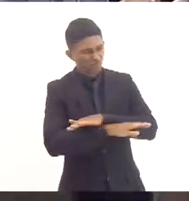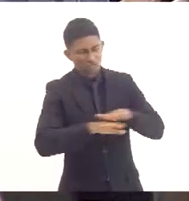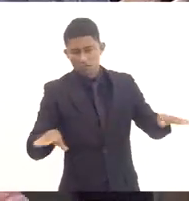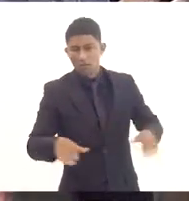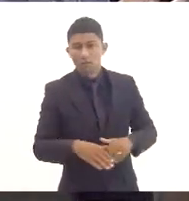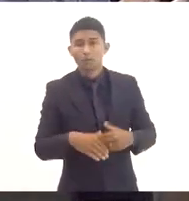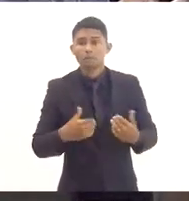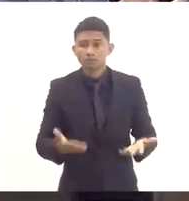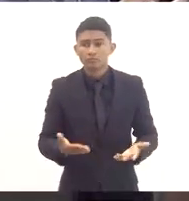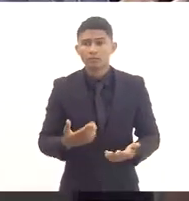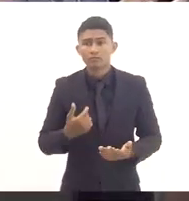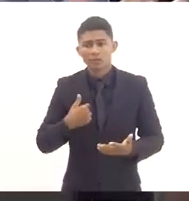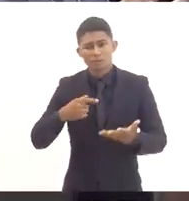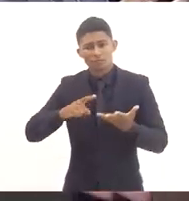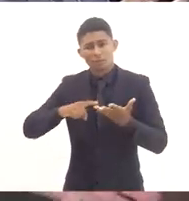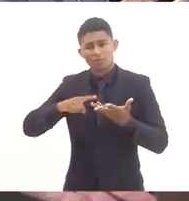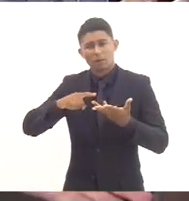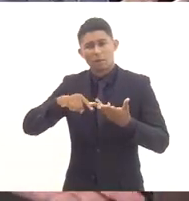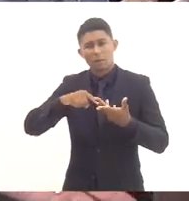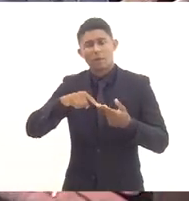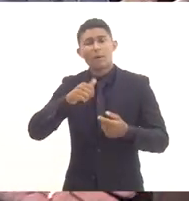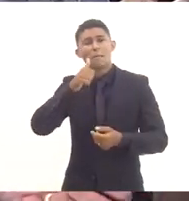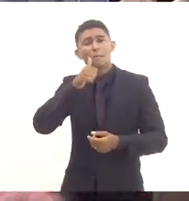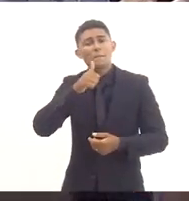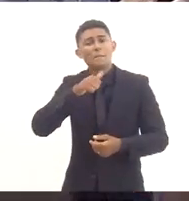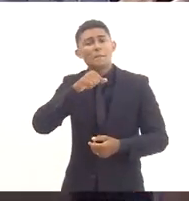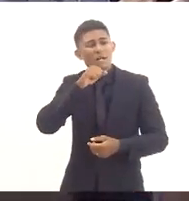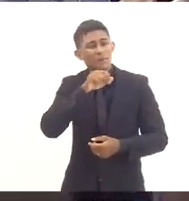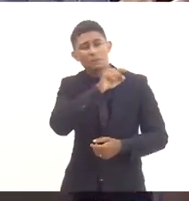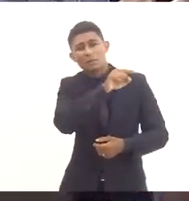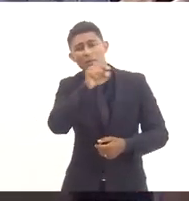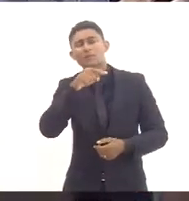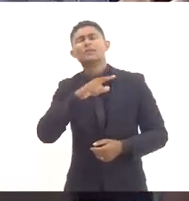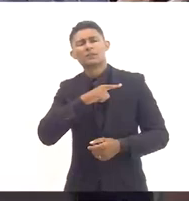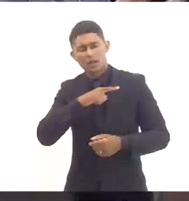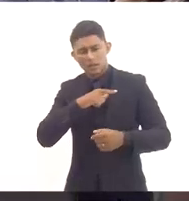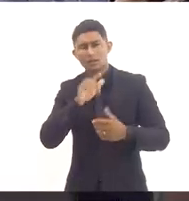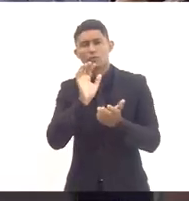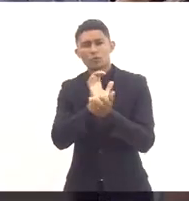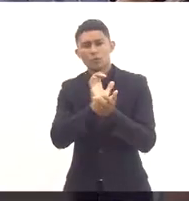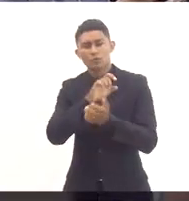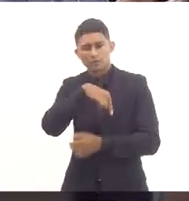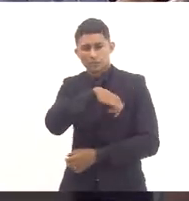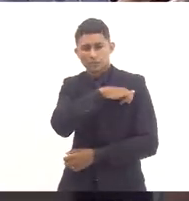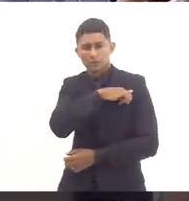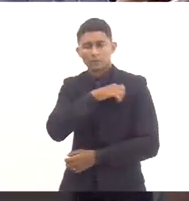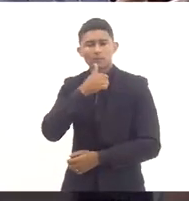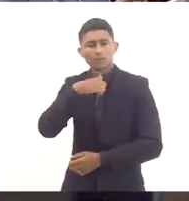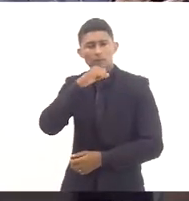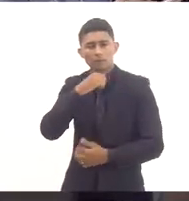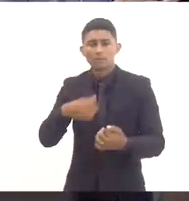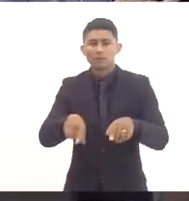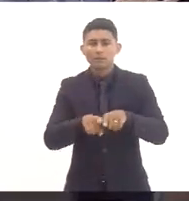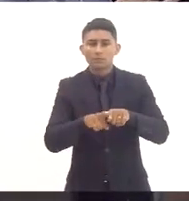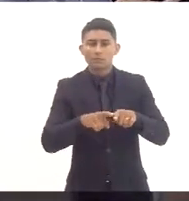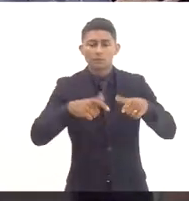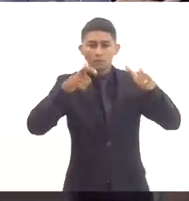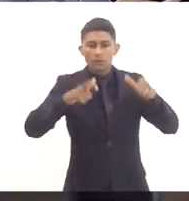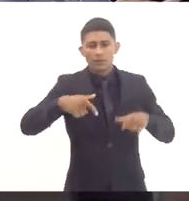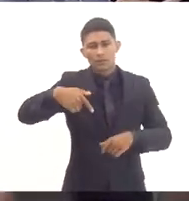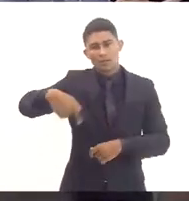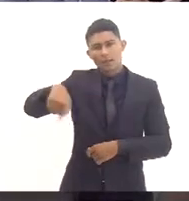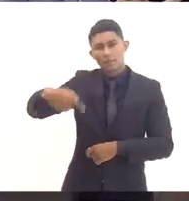posso digitar para senhora 500 mães Eu tenho um grupo de Mães do Rio Eu tenho um grupo de Mães em Queimados